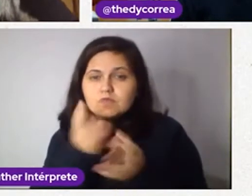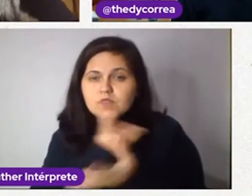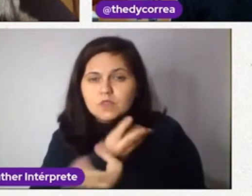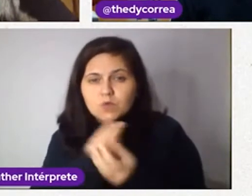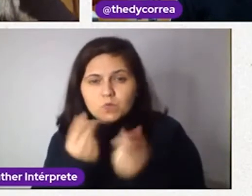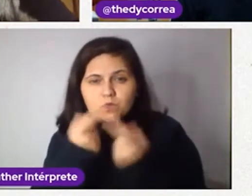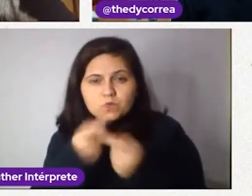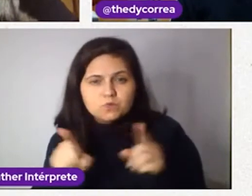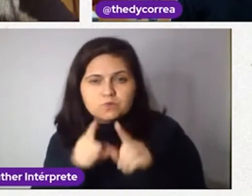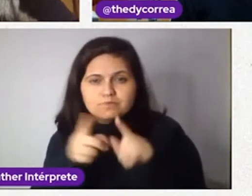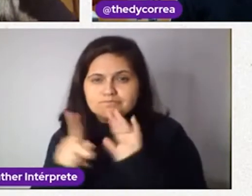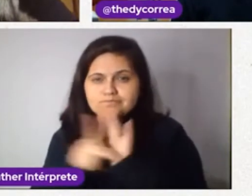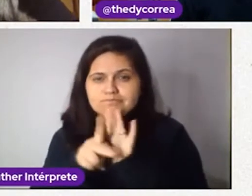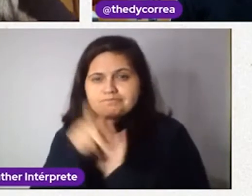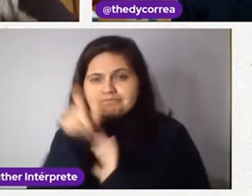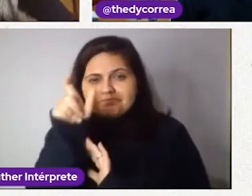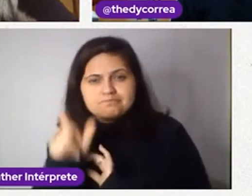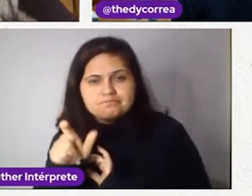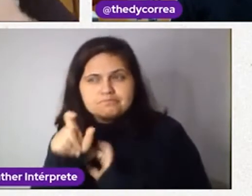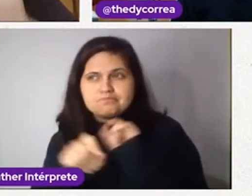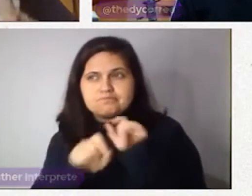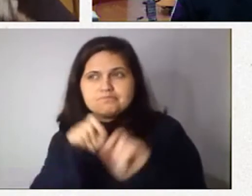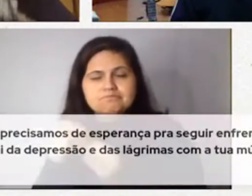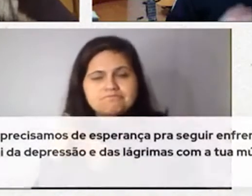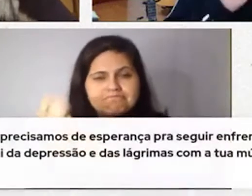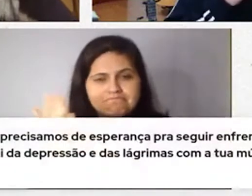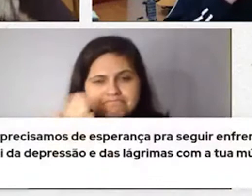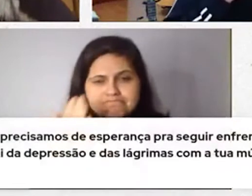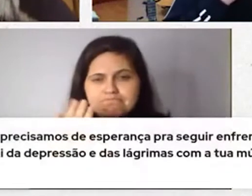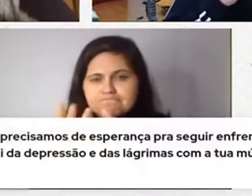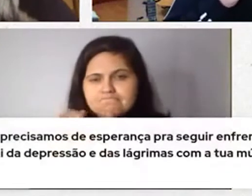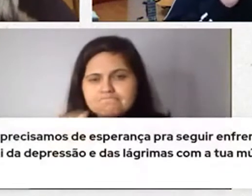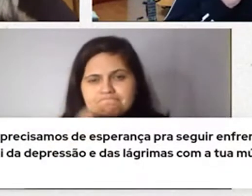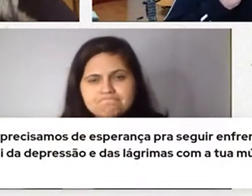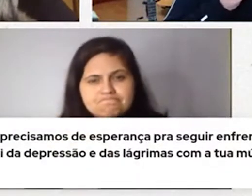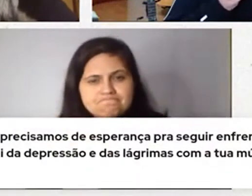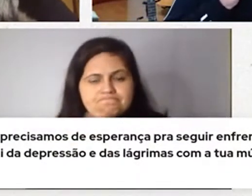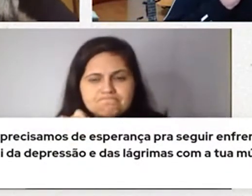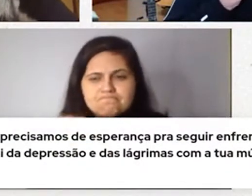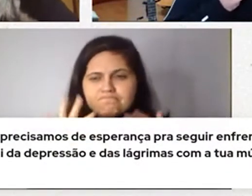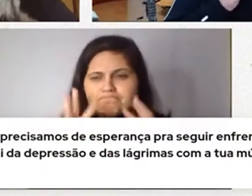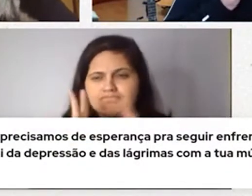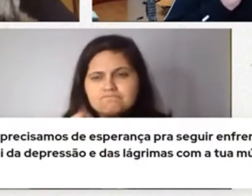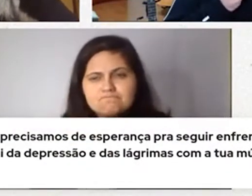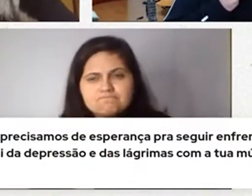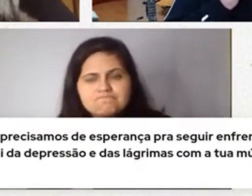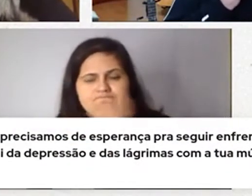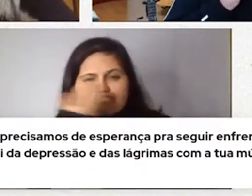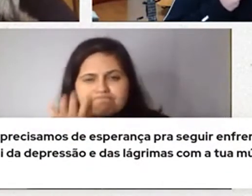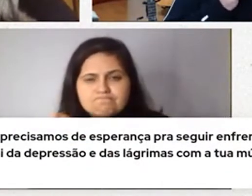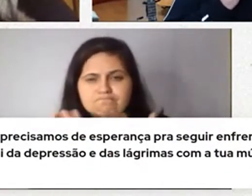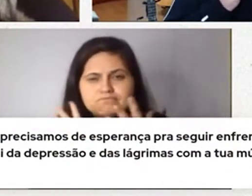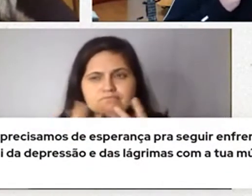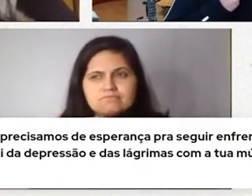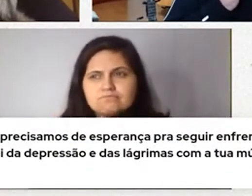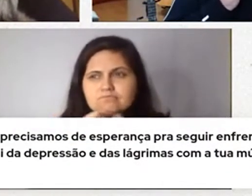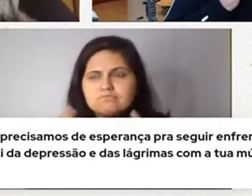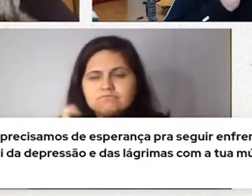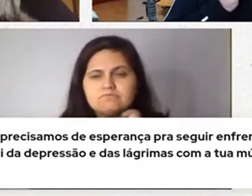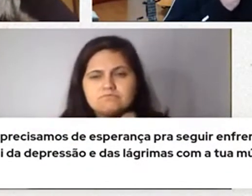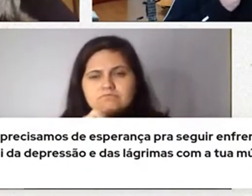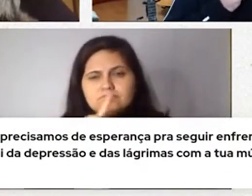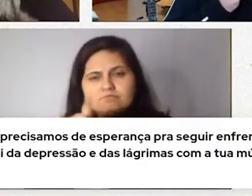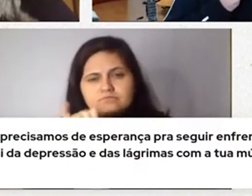músicas tuas estão ajudando esse momento agora que todo mundo passa de perdas, agora que a Zaida